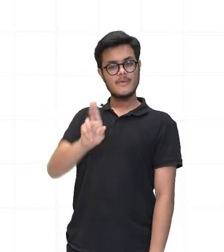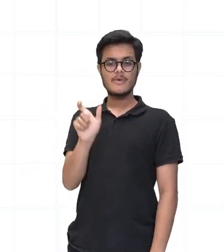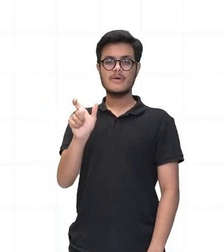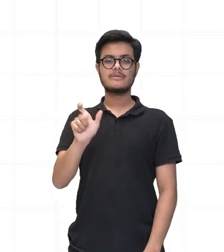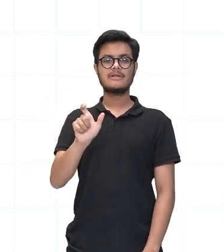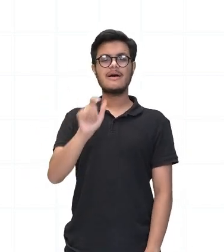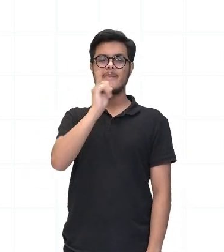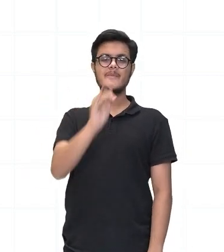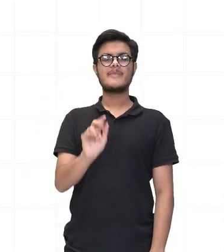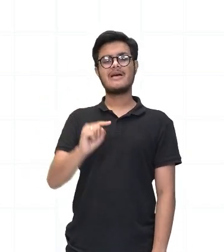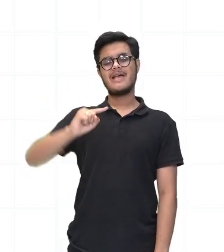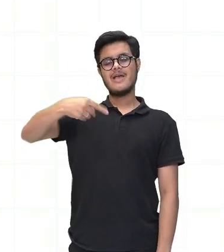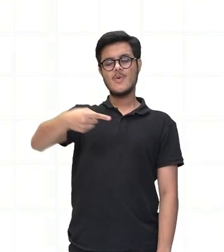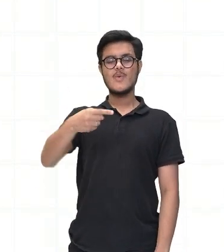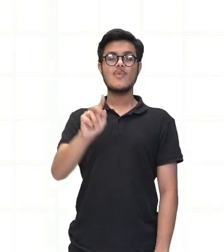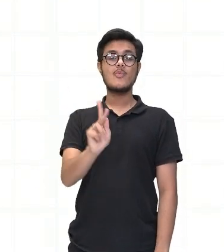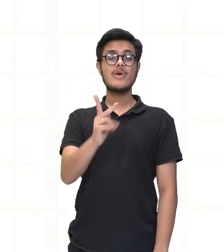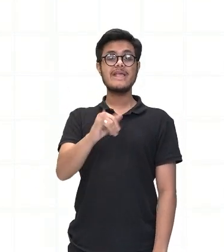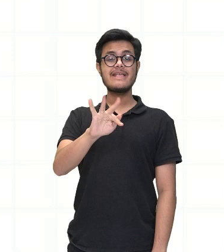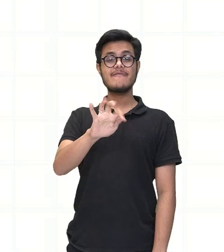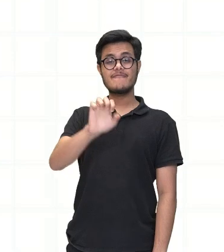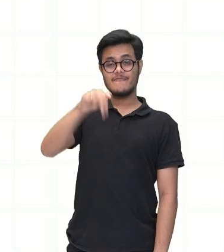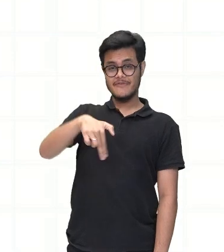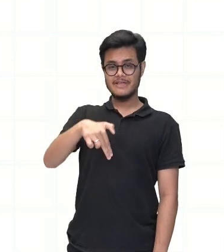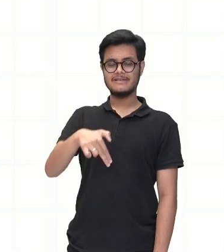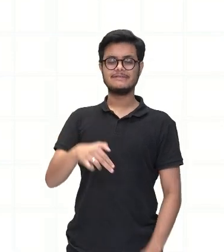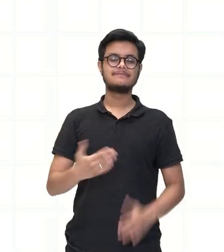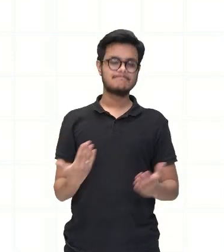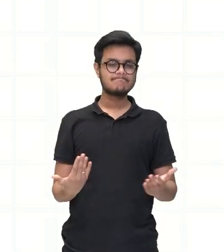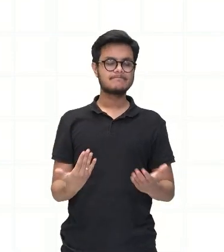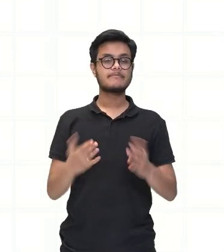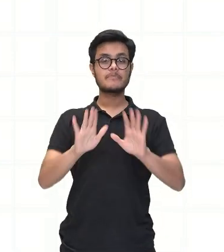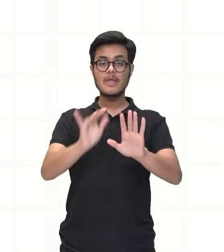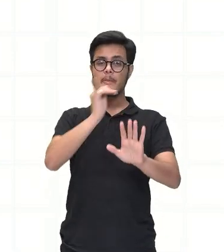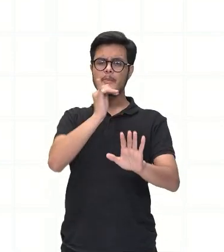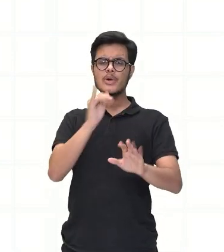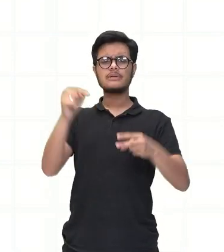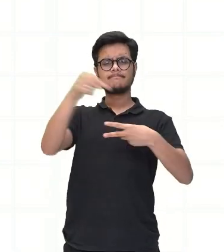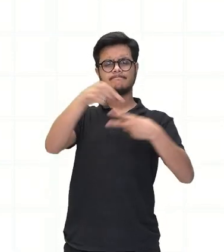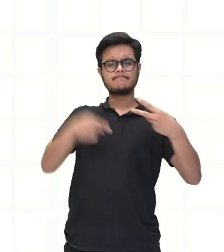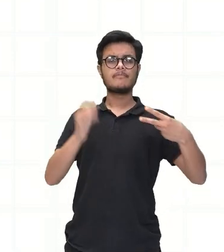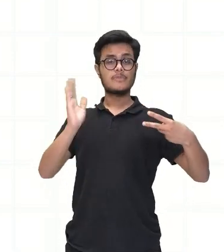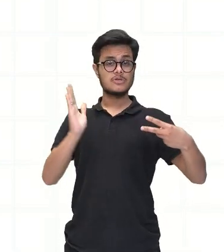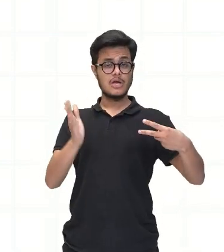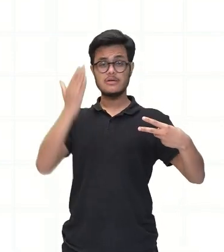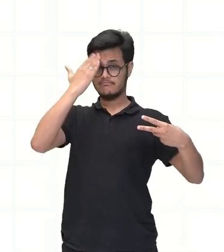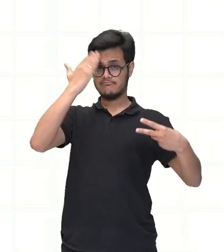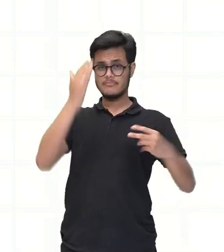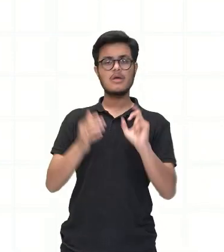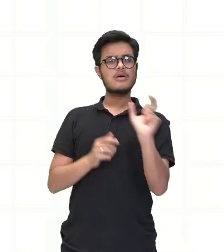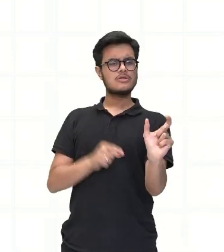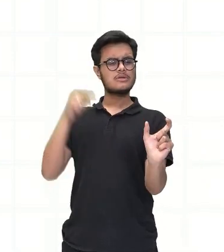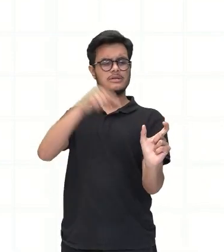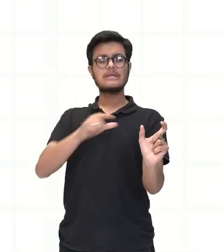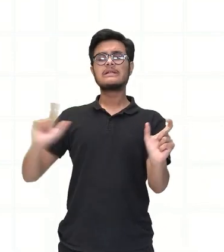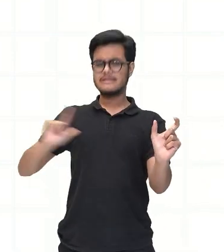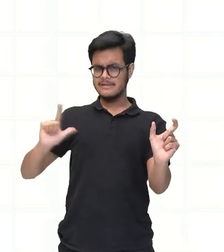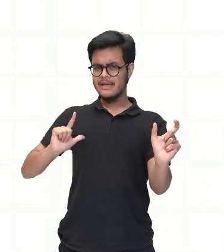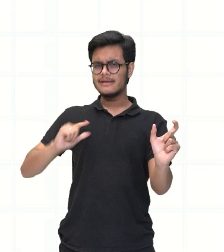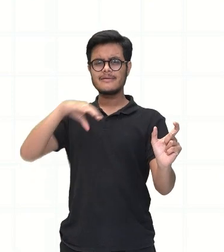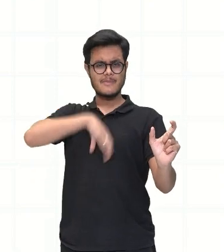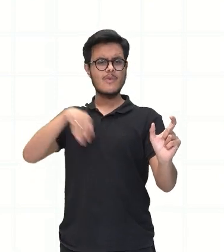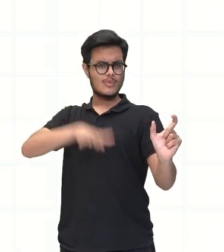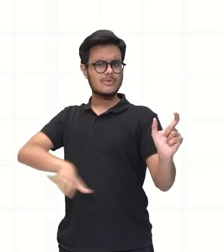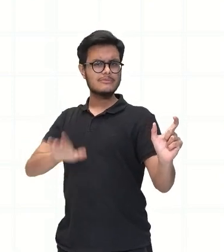if. Em cada um dos dois exemplos que acabamos de observar, duas palavras que já